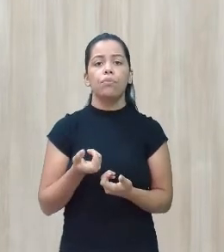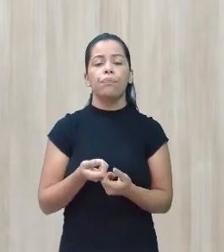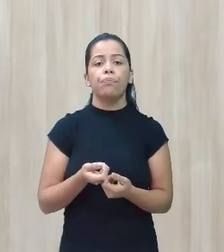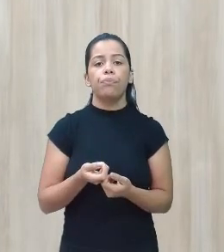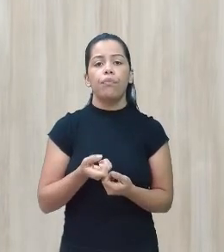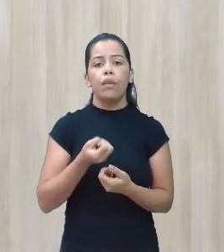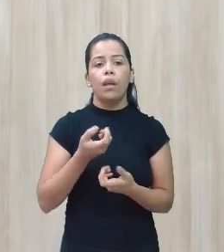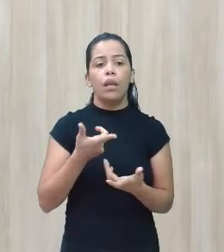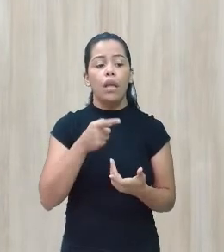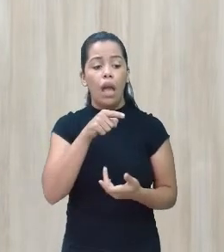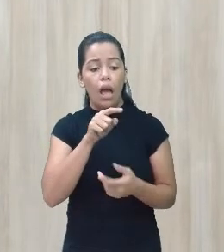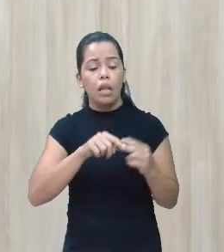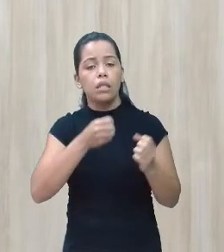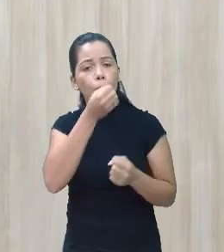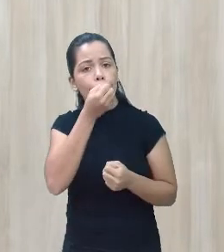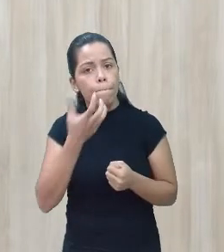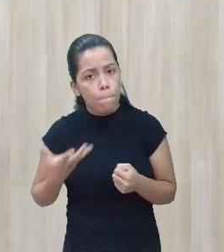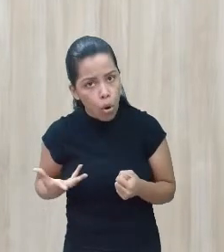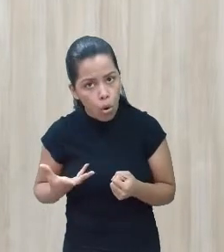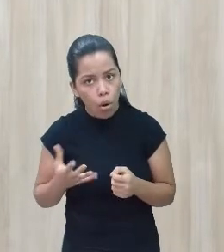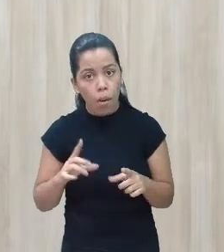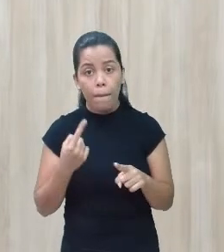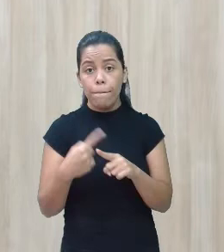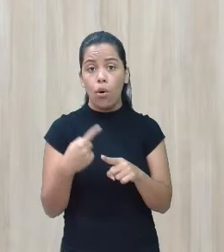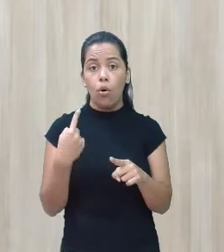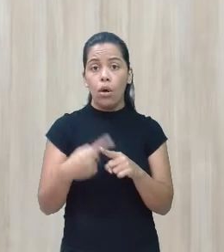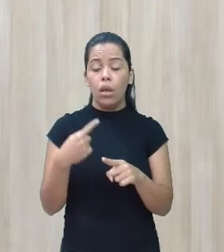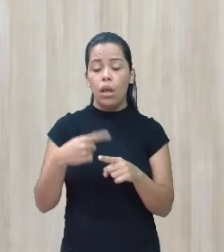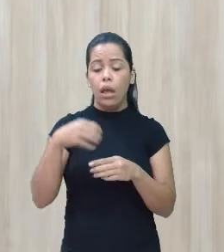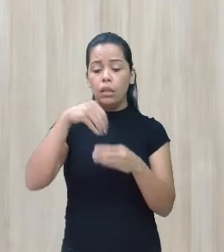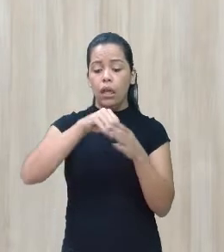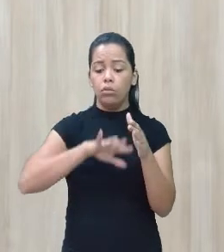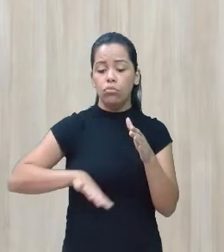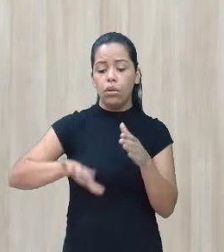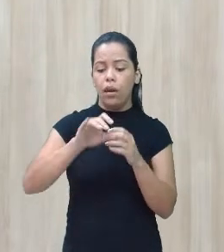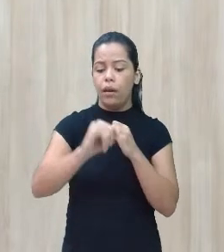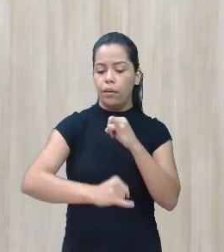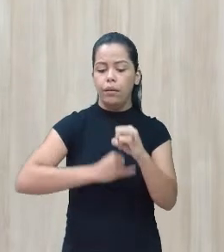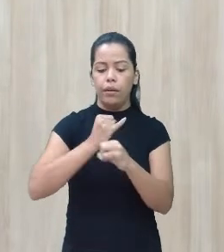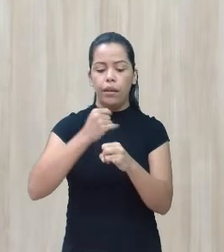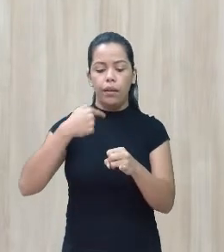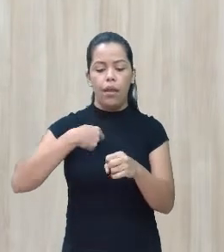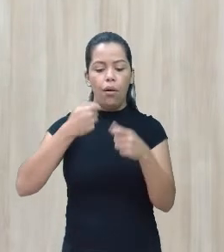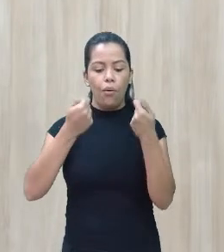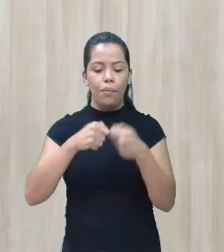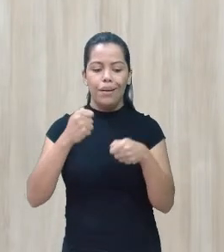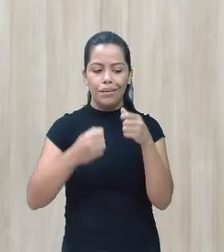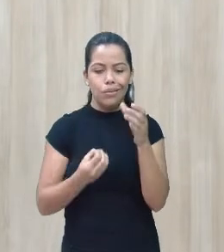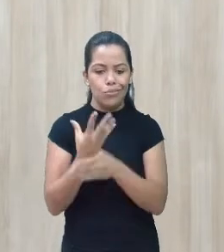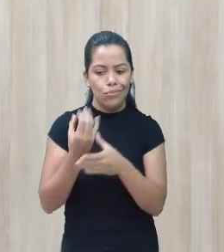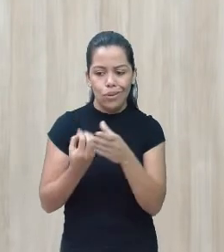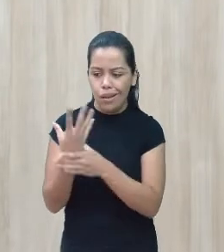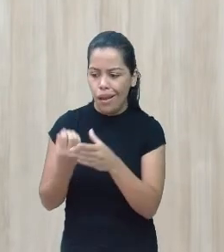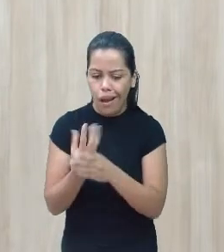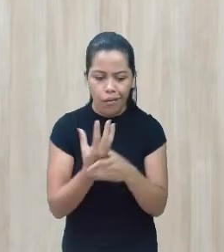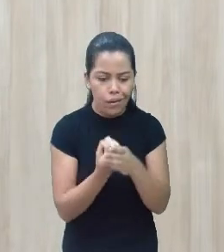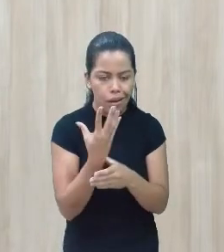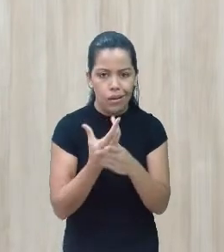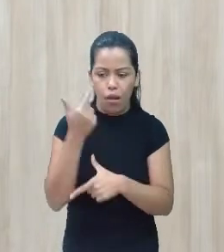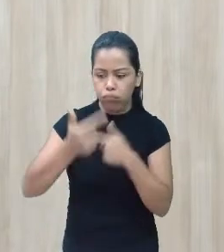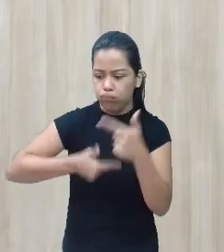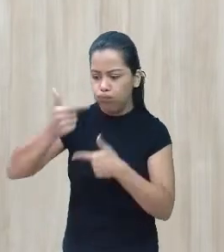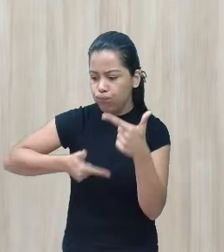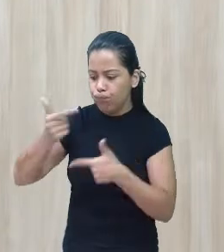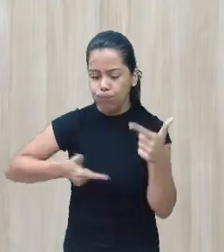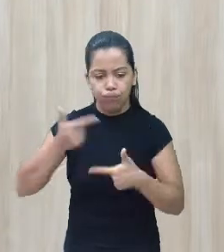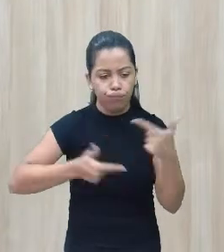prazo de validade, ela vence muito rápido. Então, eu preciso criar muito, em grande escala, para dar conta de vender tudo que eu